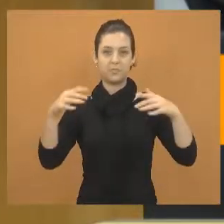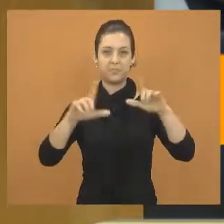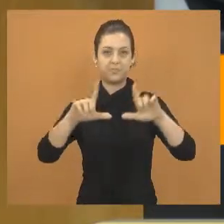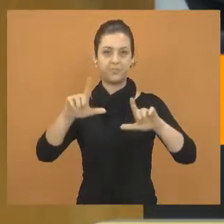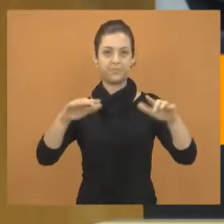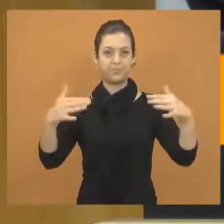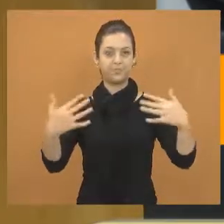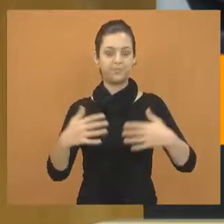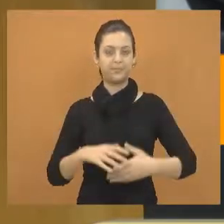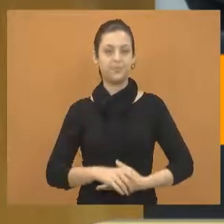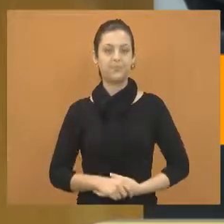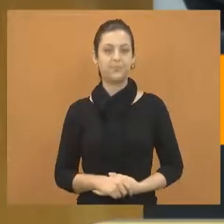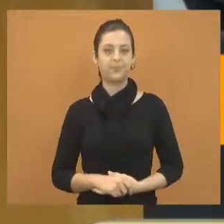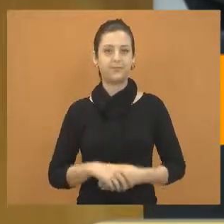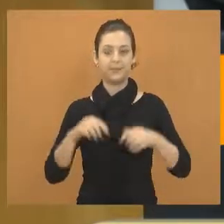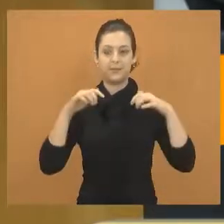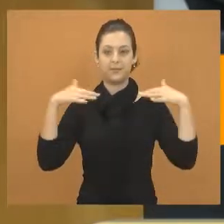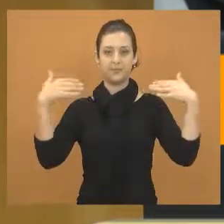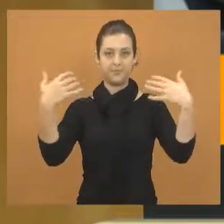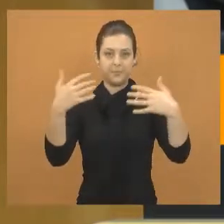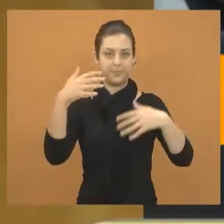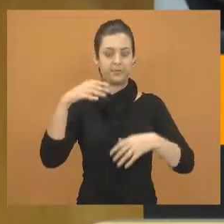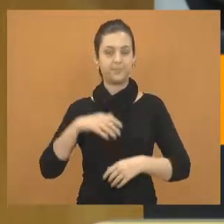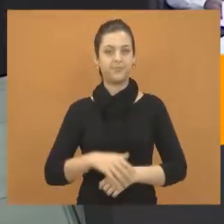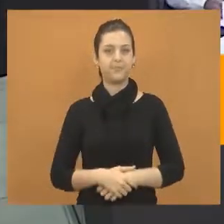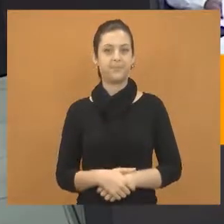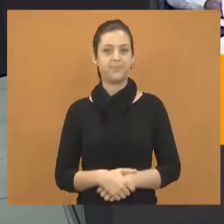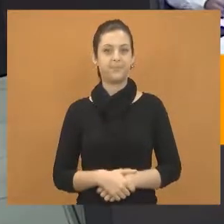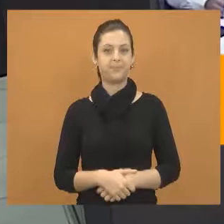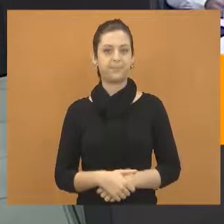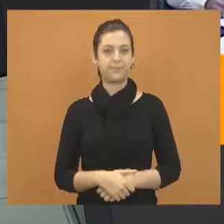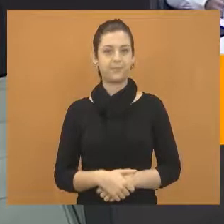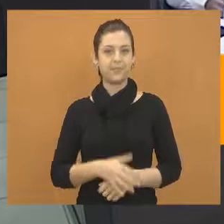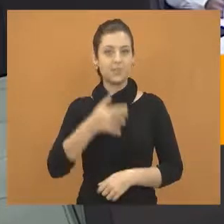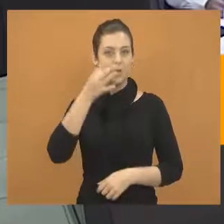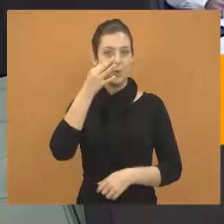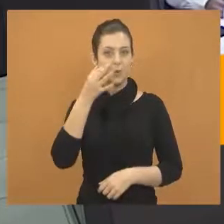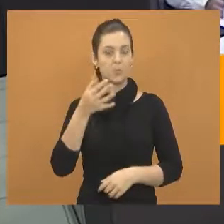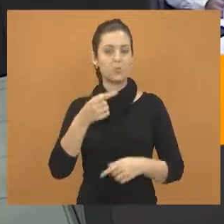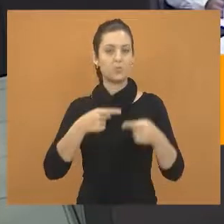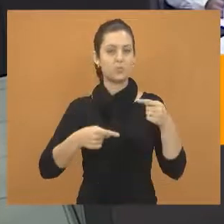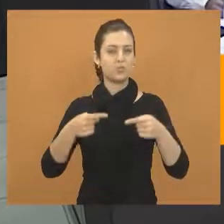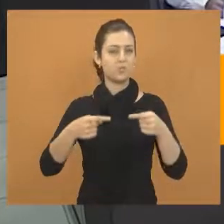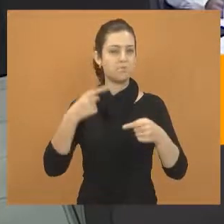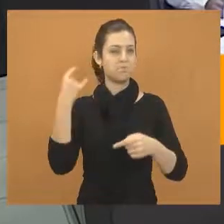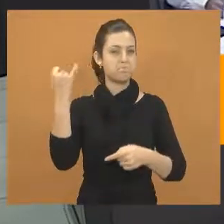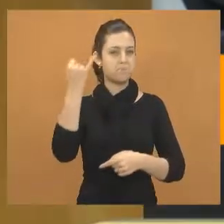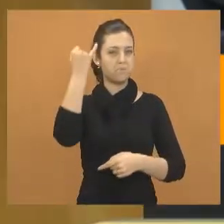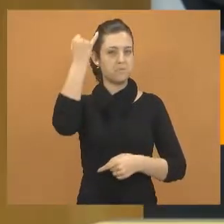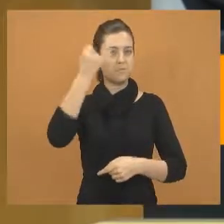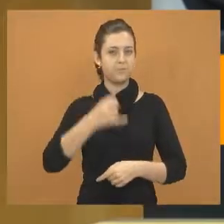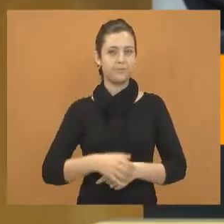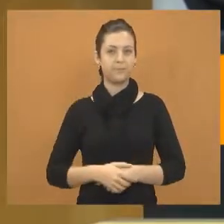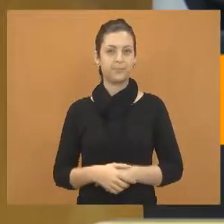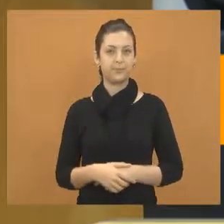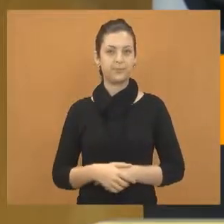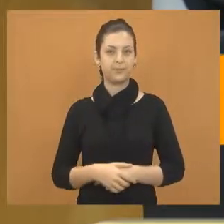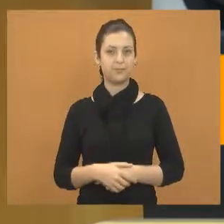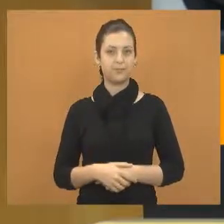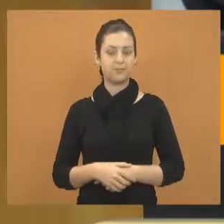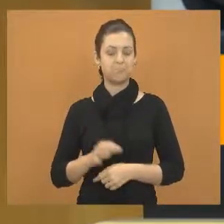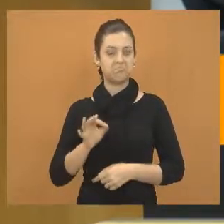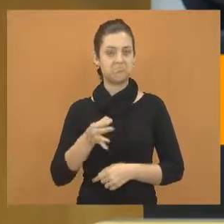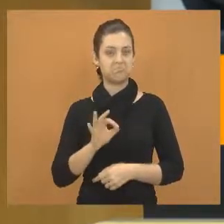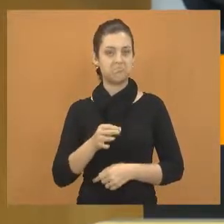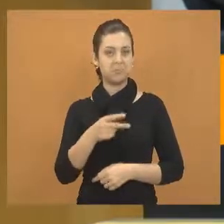Câmara, plenária que está nos assistindo. Eu acho que essa é uma discussão muito importante, né? Eu